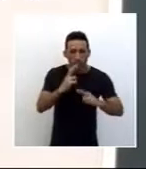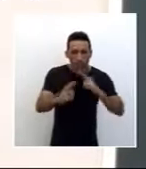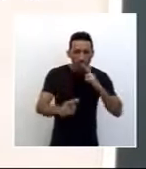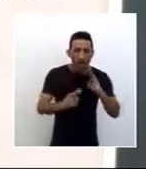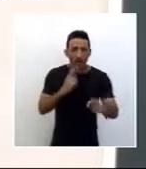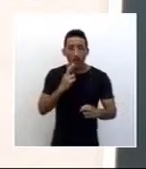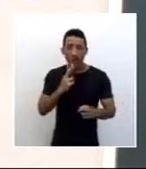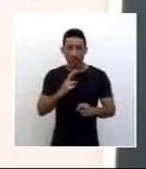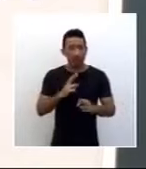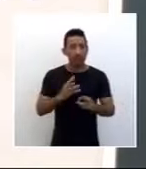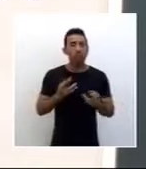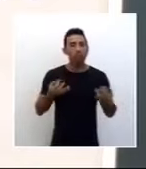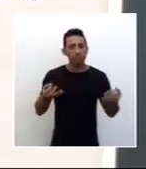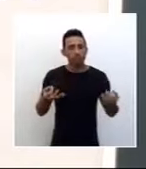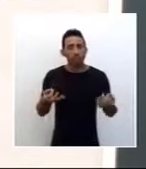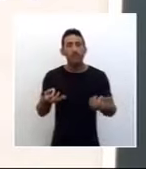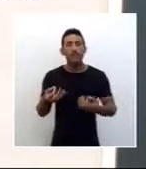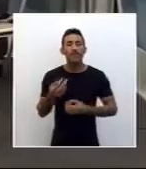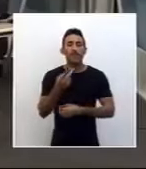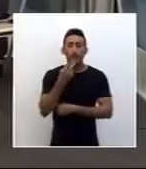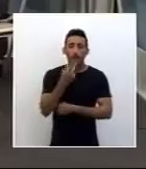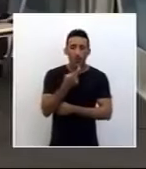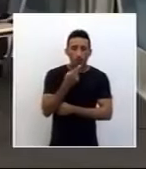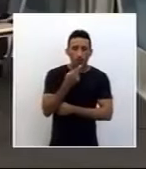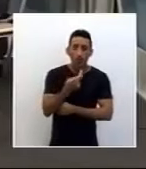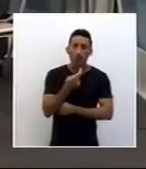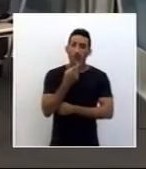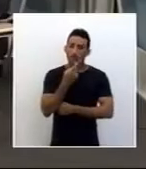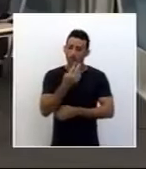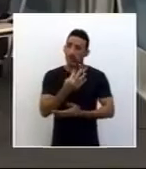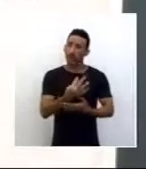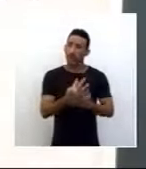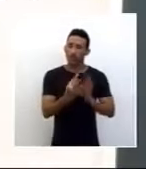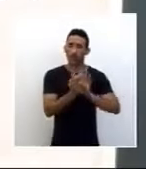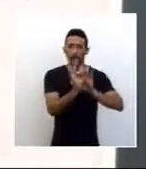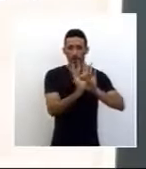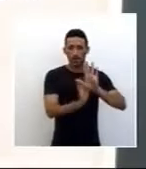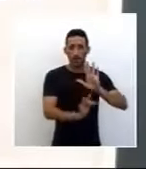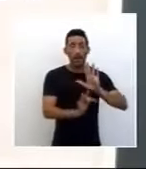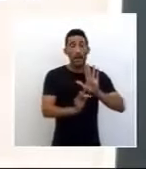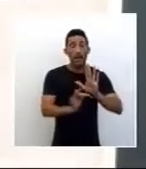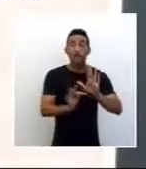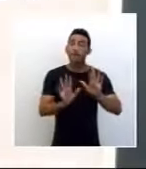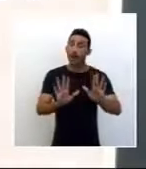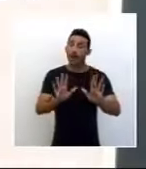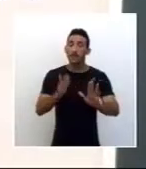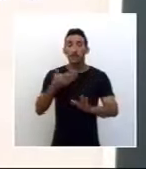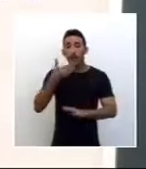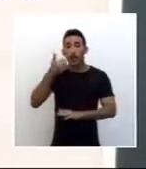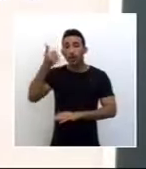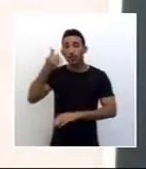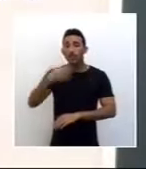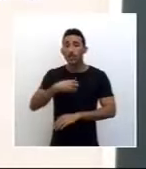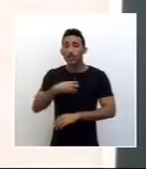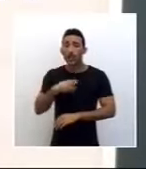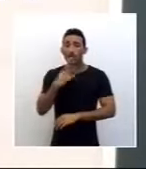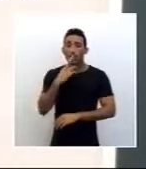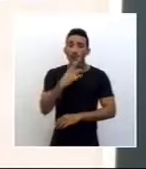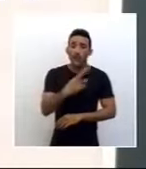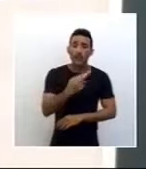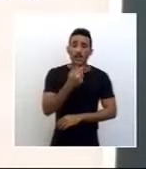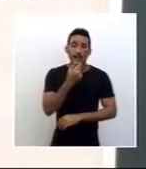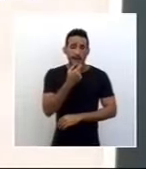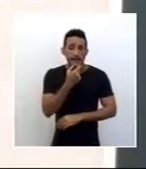em inglês mas disseram que é um informa que estais procurem gente responder Em inglês esse é o seu momento de praticar